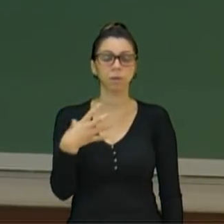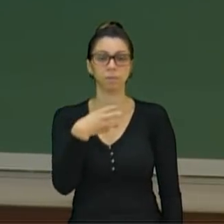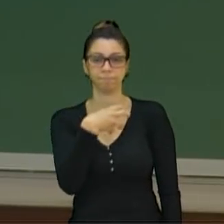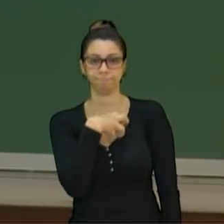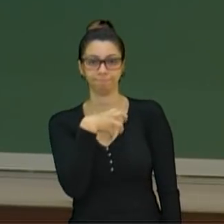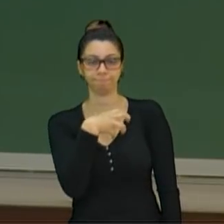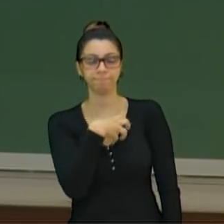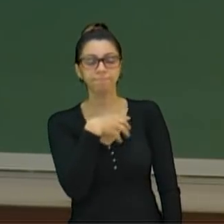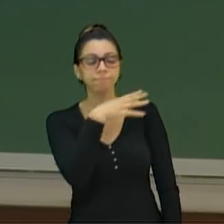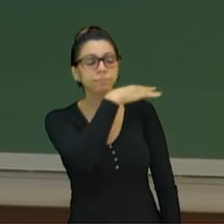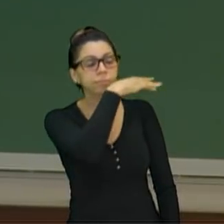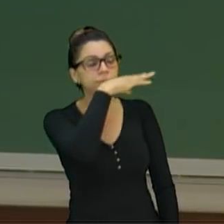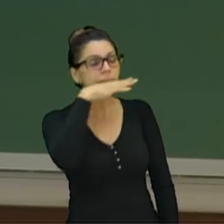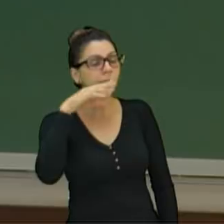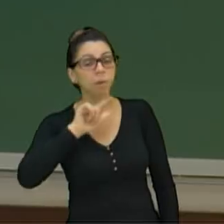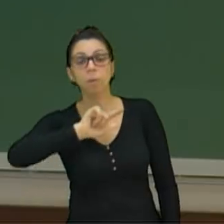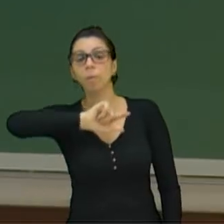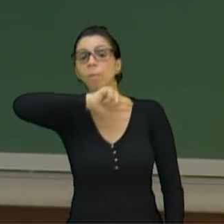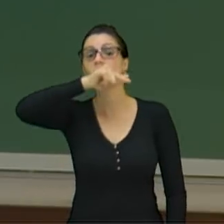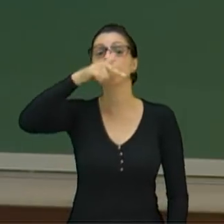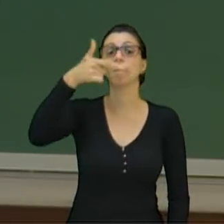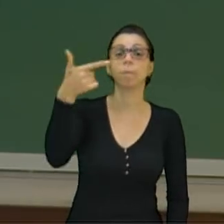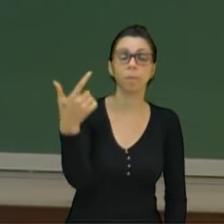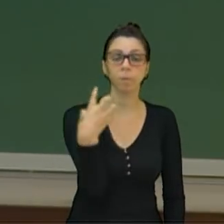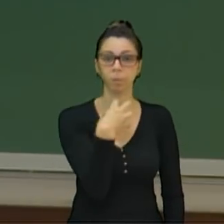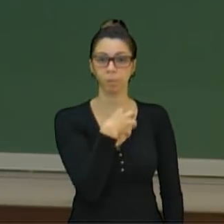outro sentido, eles estão